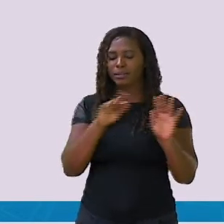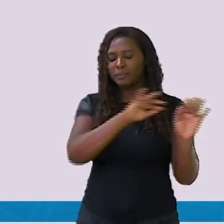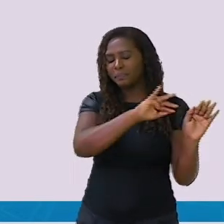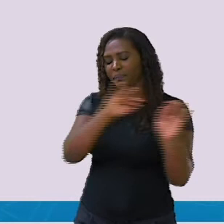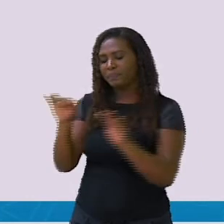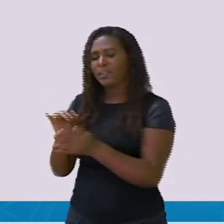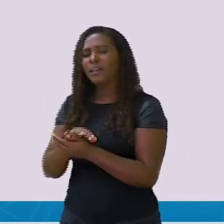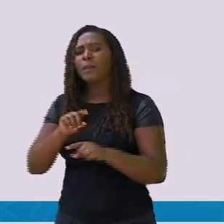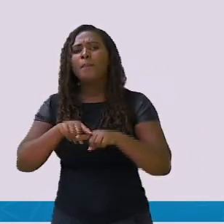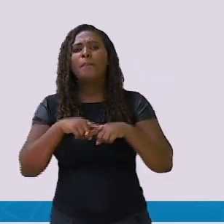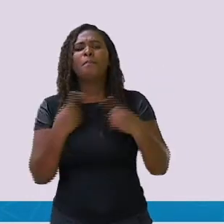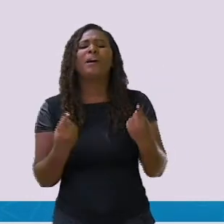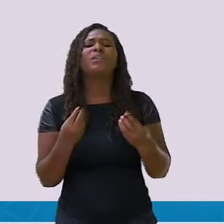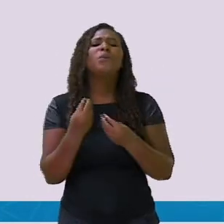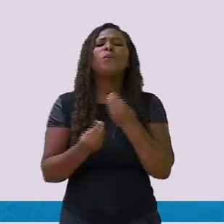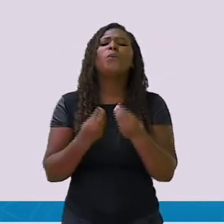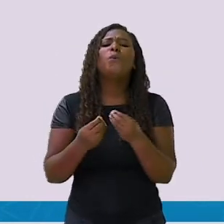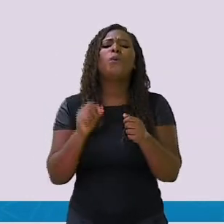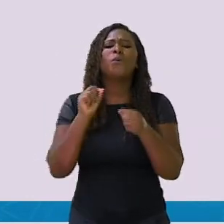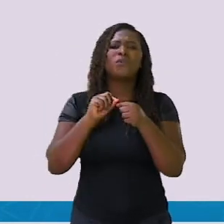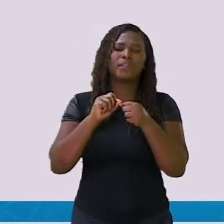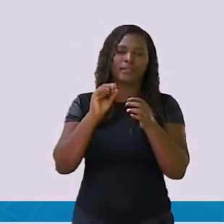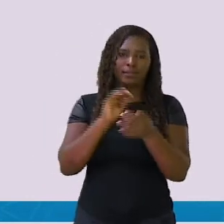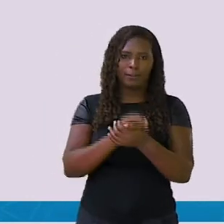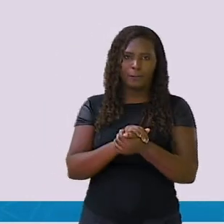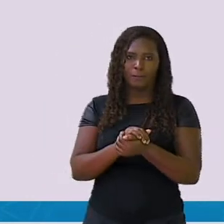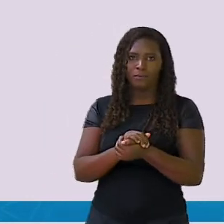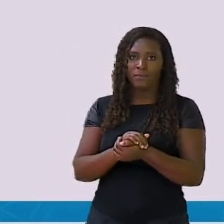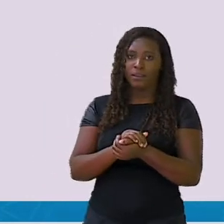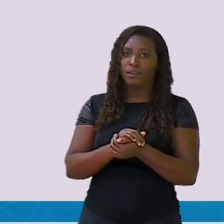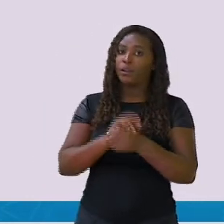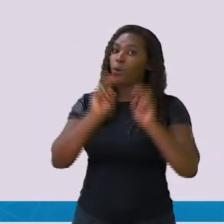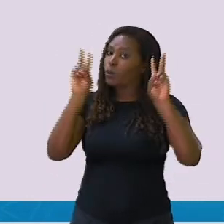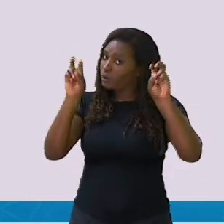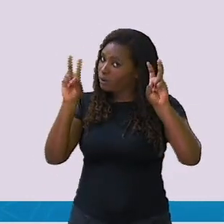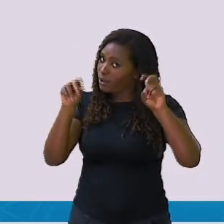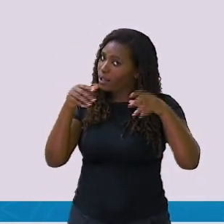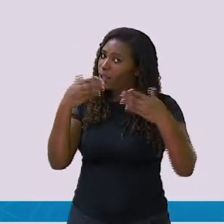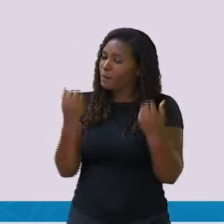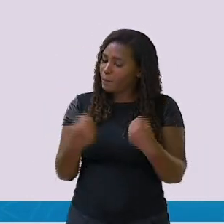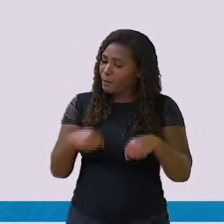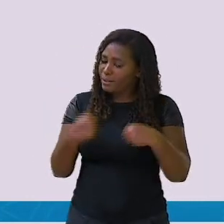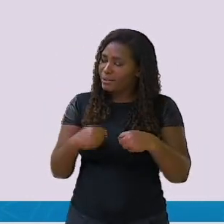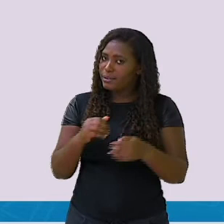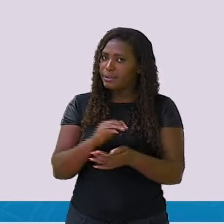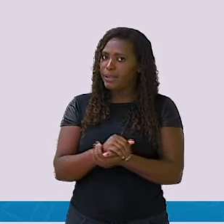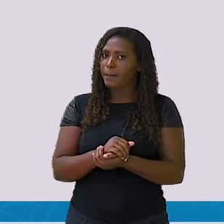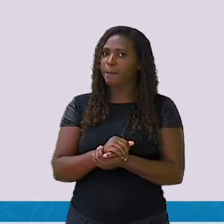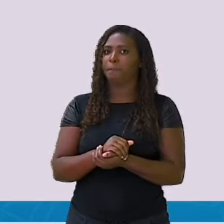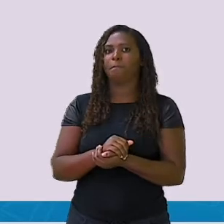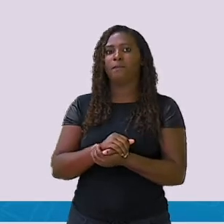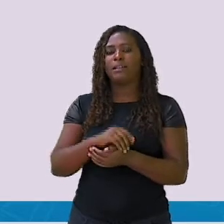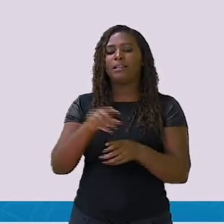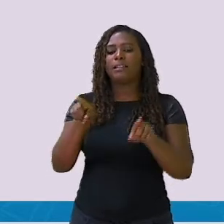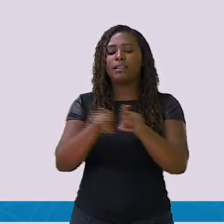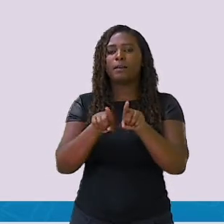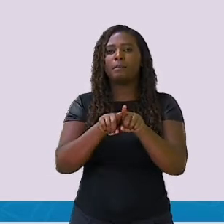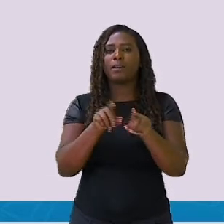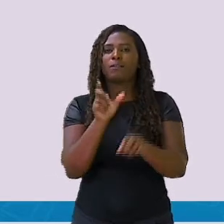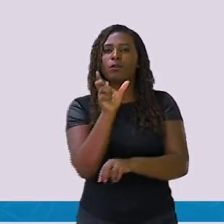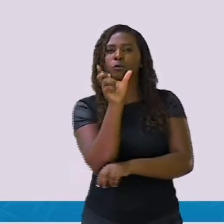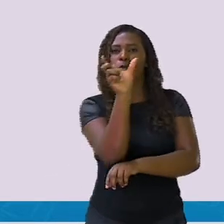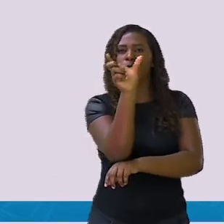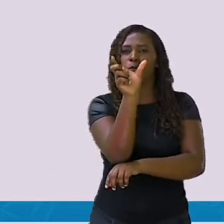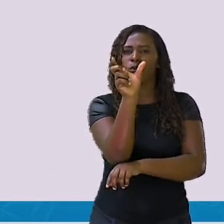mental? Então vamos lá, defina uma ideia central e anote em um papel. Lembre-se de centralizá-la, colocar